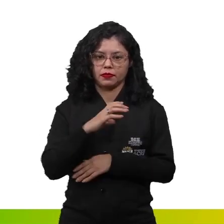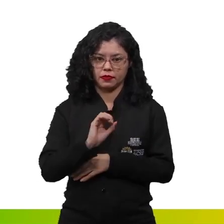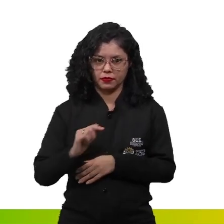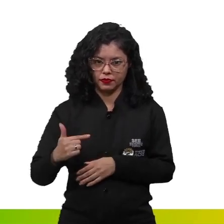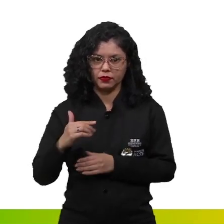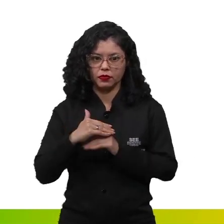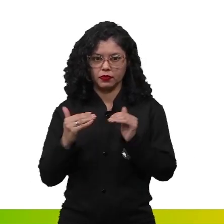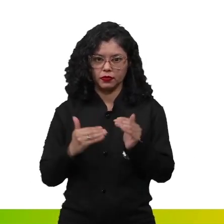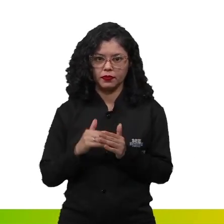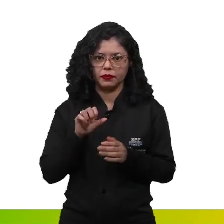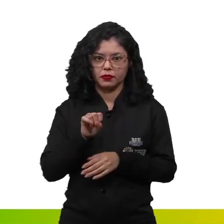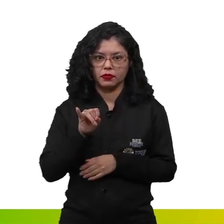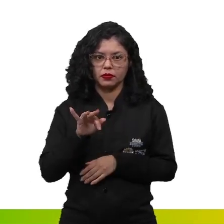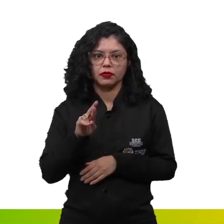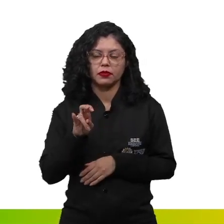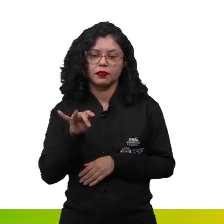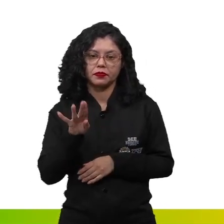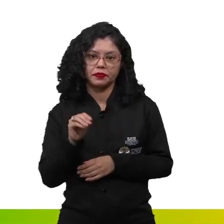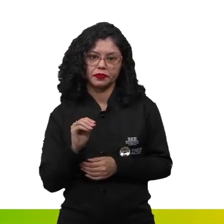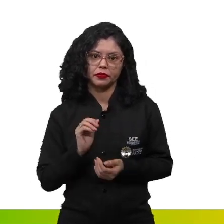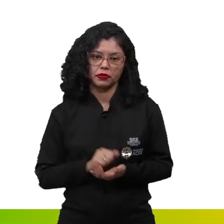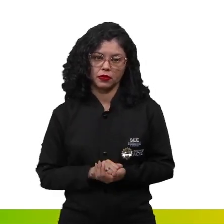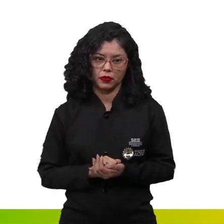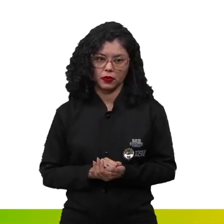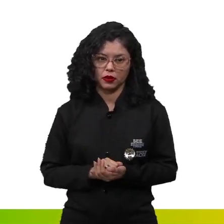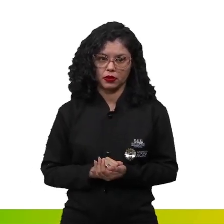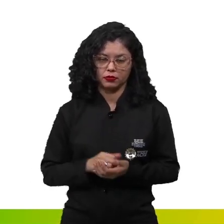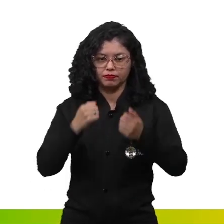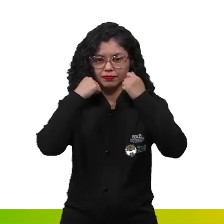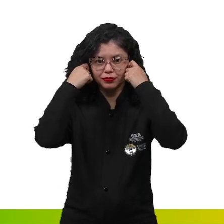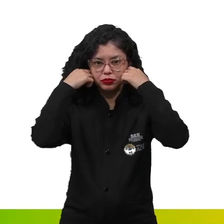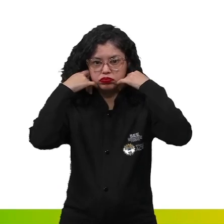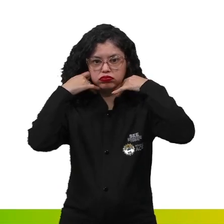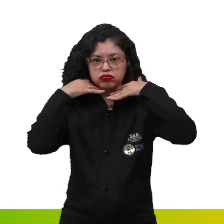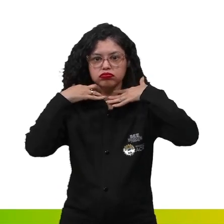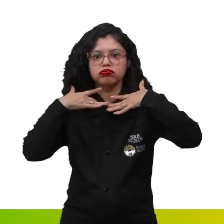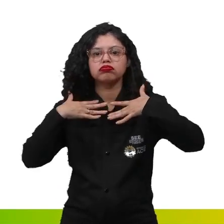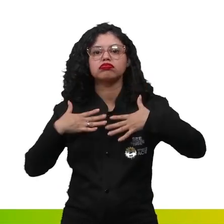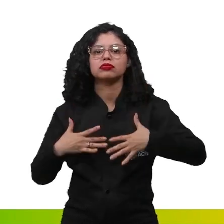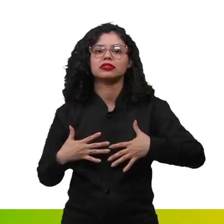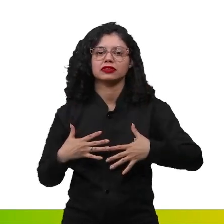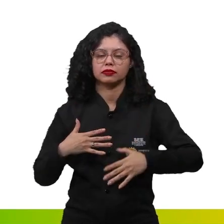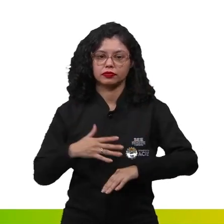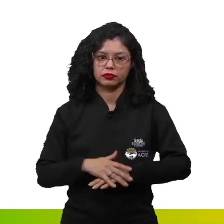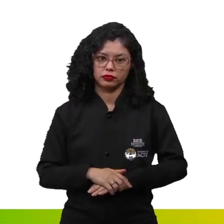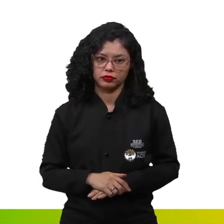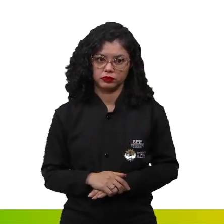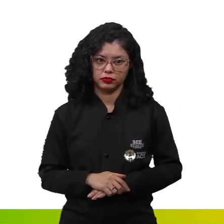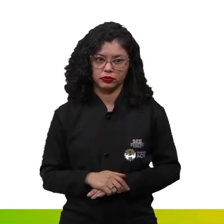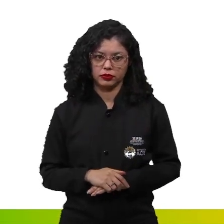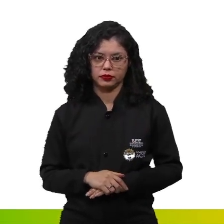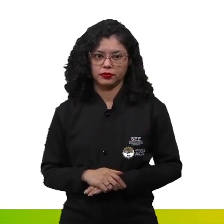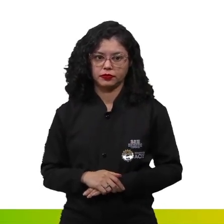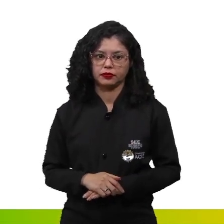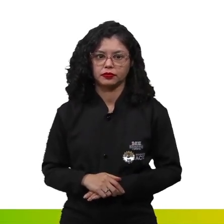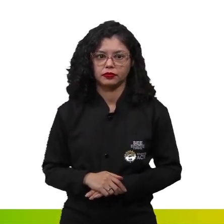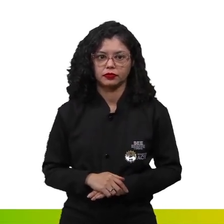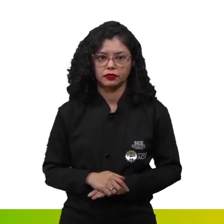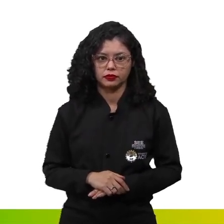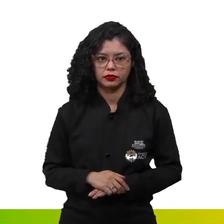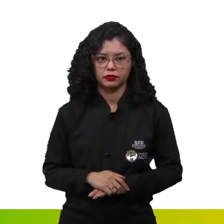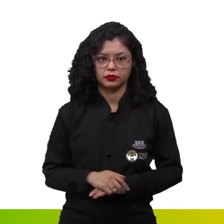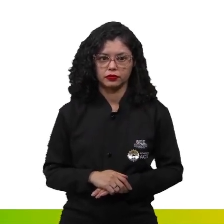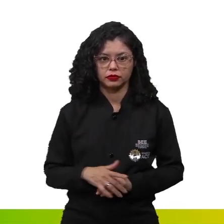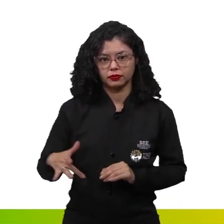Isso tudo quem faz é o simpático. As glândulas sudoríparas entram em ação, tá? Estimula aí a secreção, a pessoa soa mais.